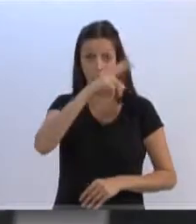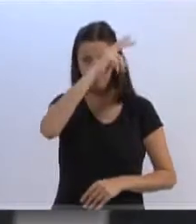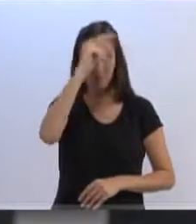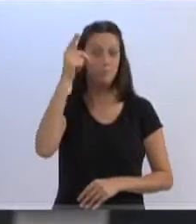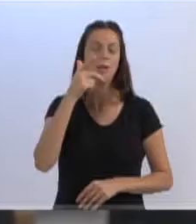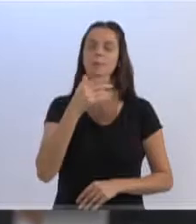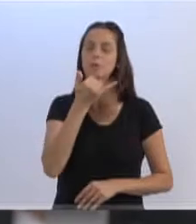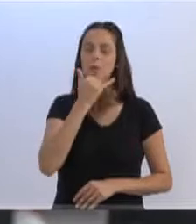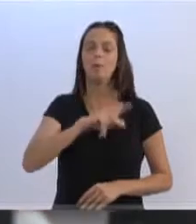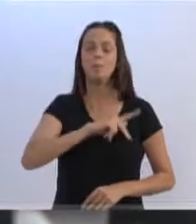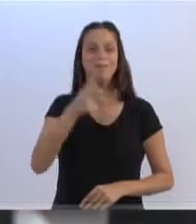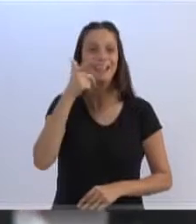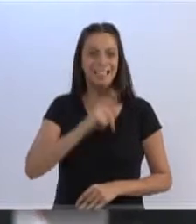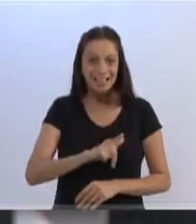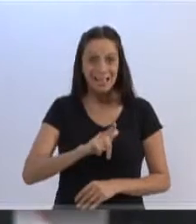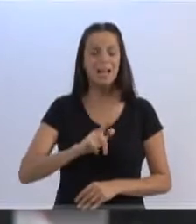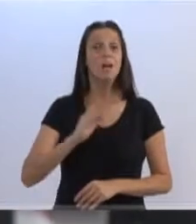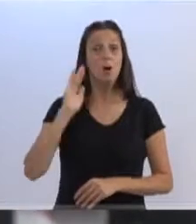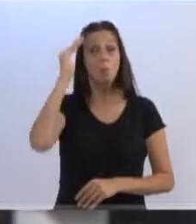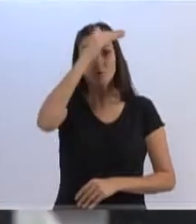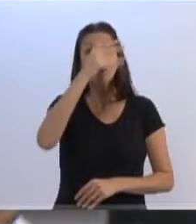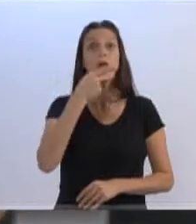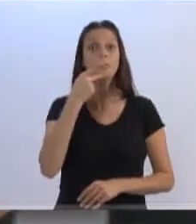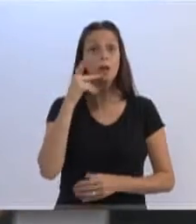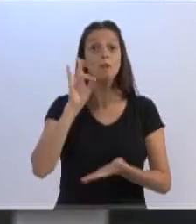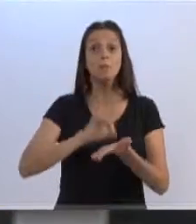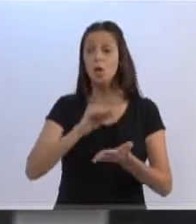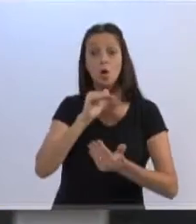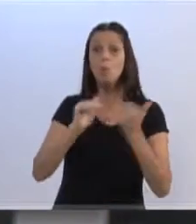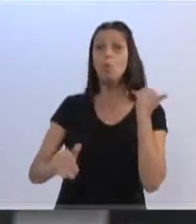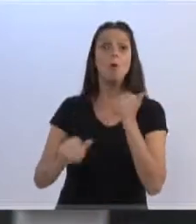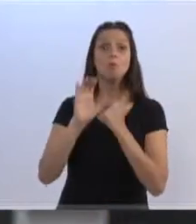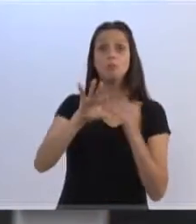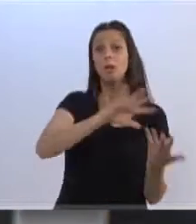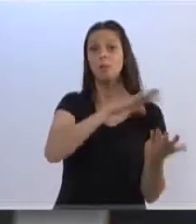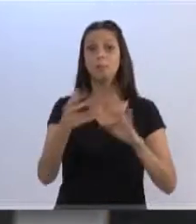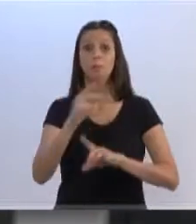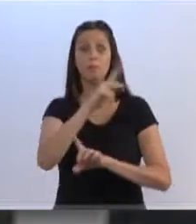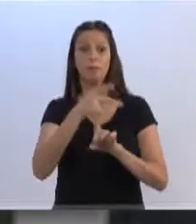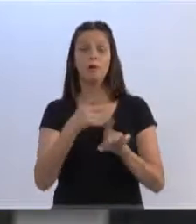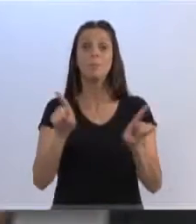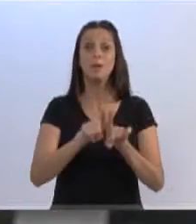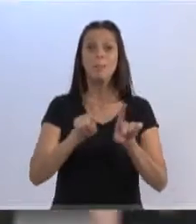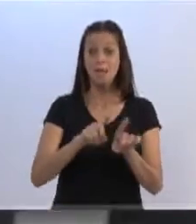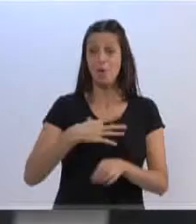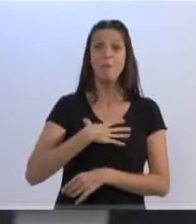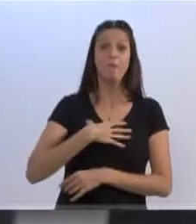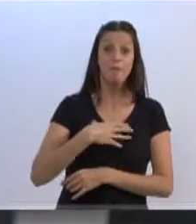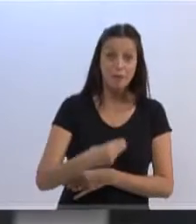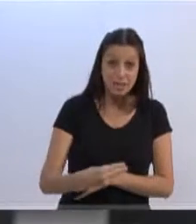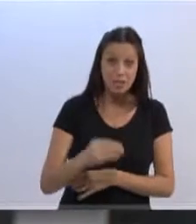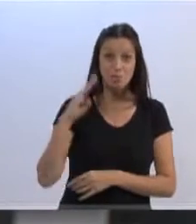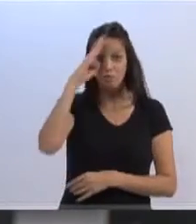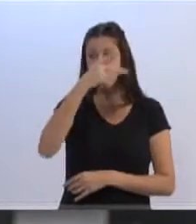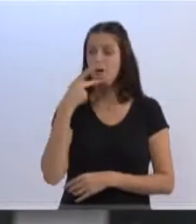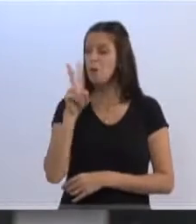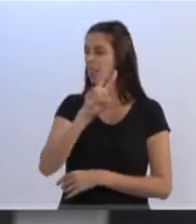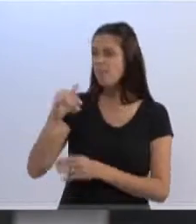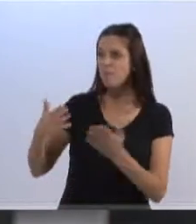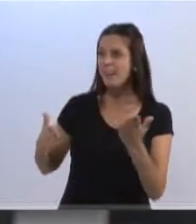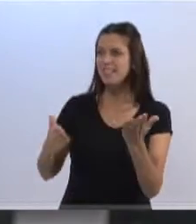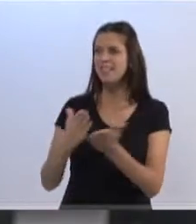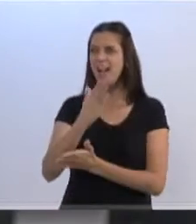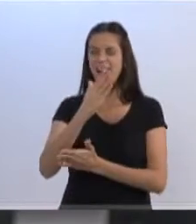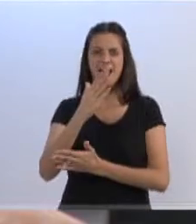se manifestavam contra a reforma da Previdência, atacavam o Temer de forma histérica, alucinada. Não vai passar, nós vamos votar contra a reforma